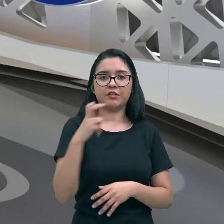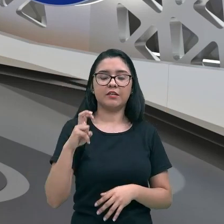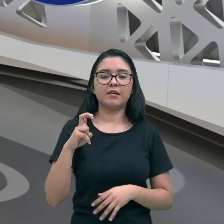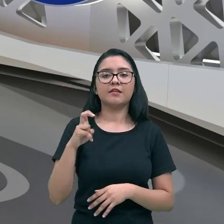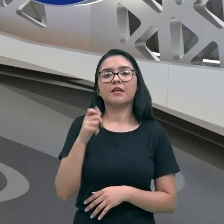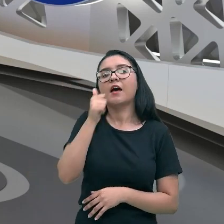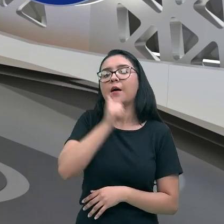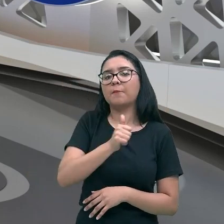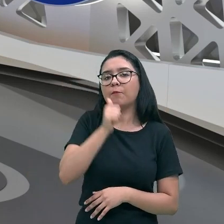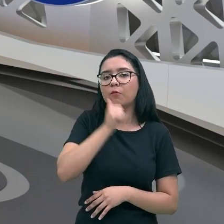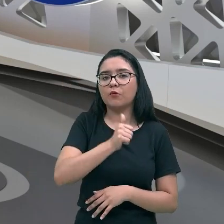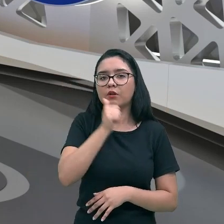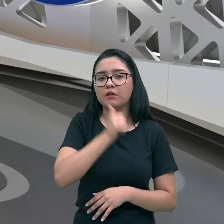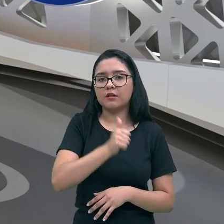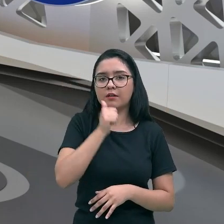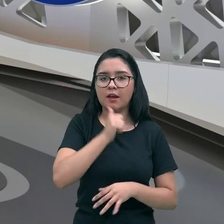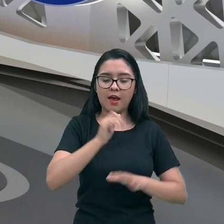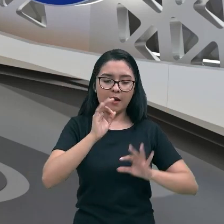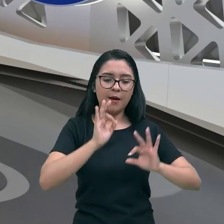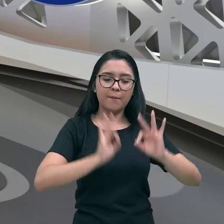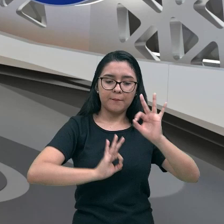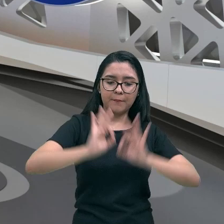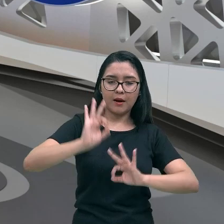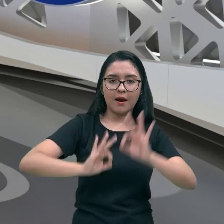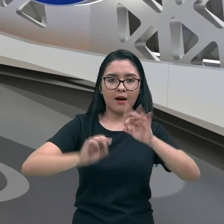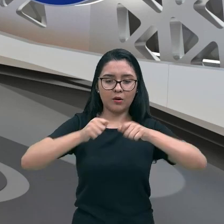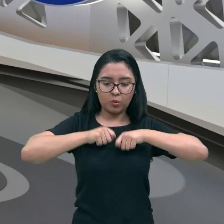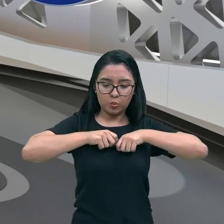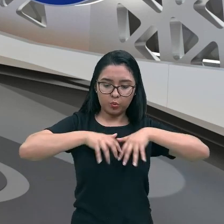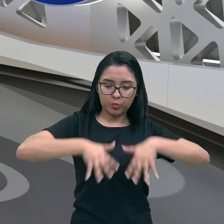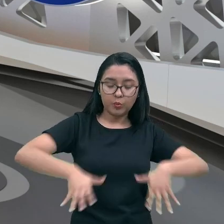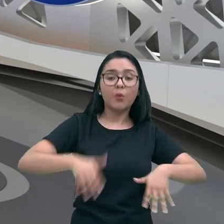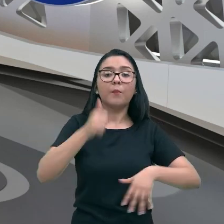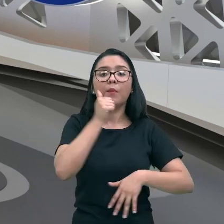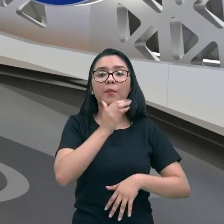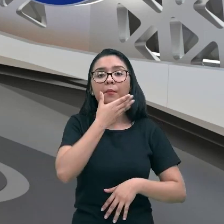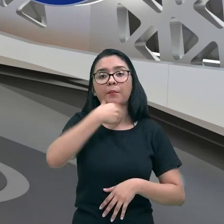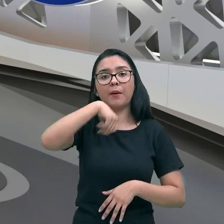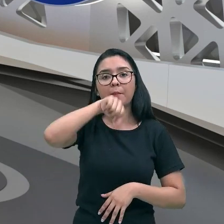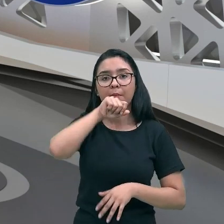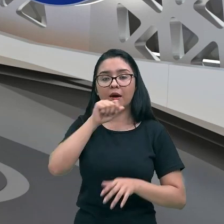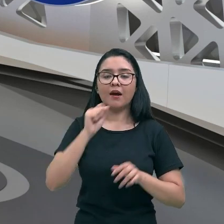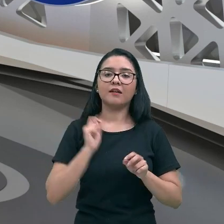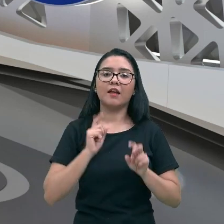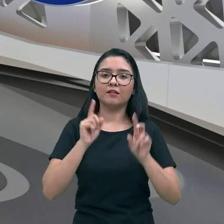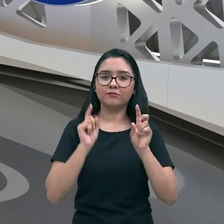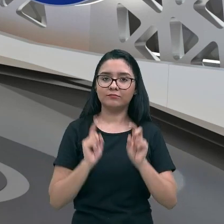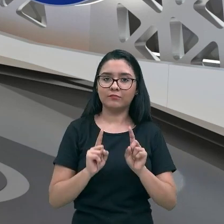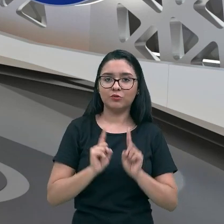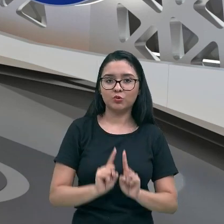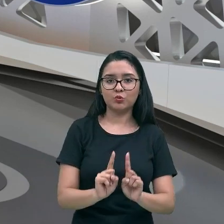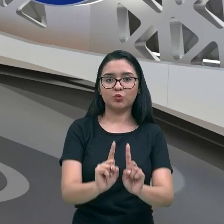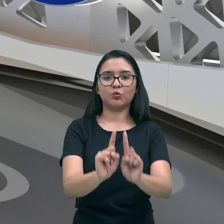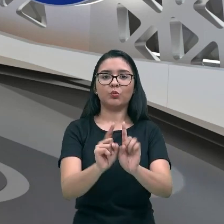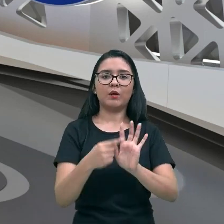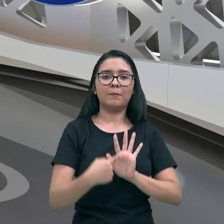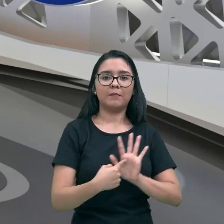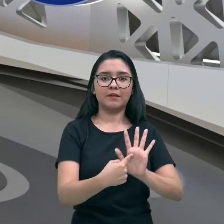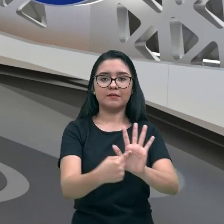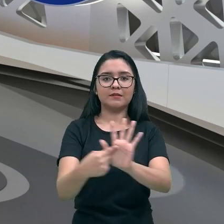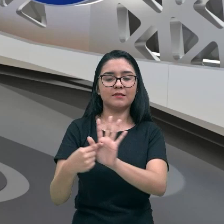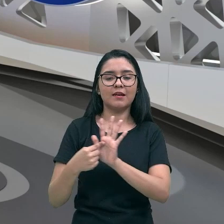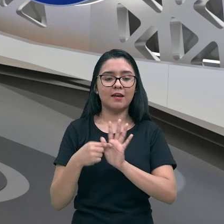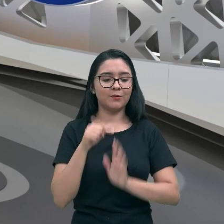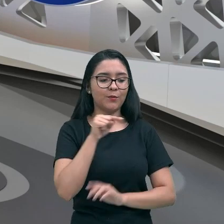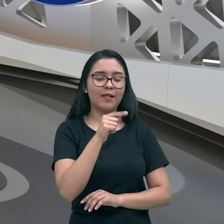moça prepara ali o seu melhor vestido, o pai e a mãe chegam juntos naquela festa e apresentam a sua